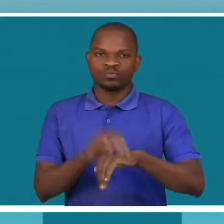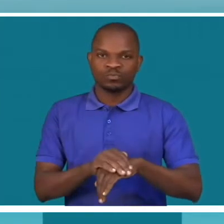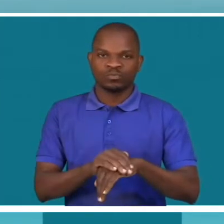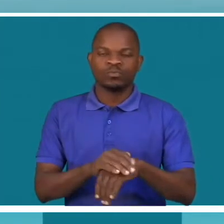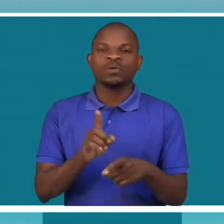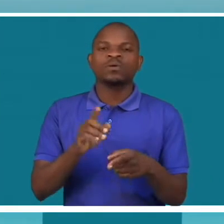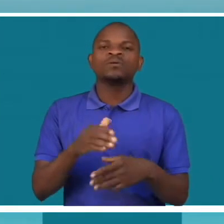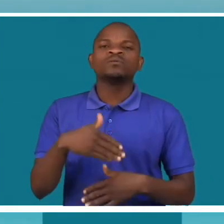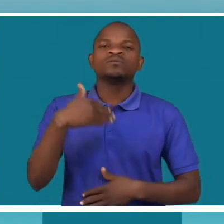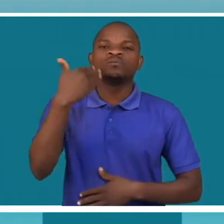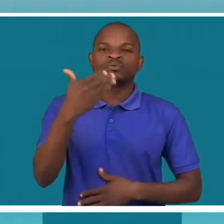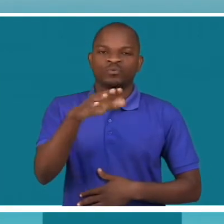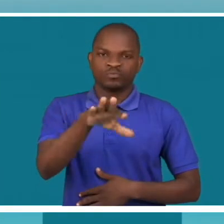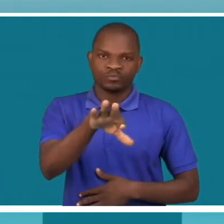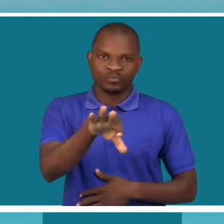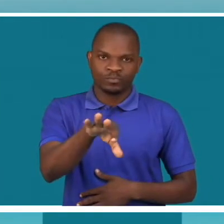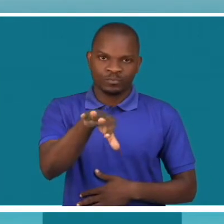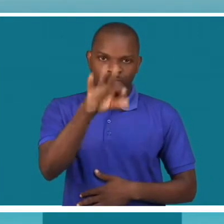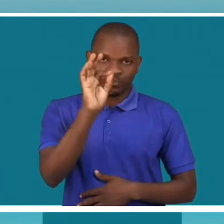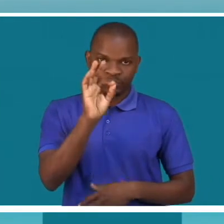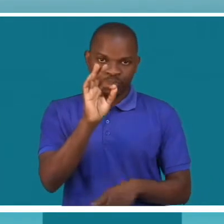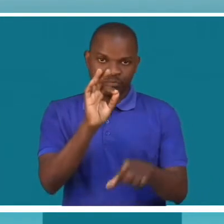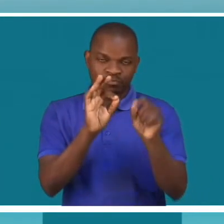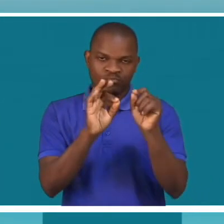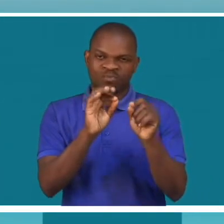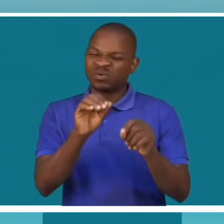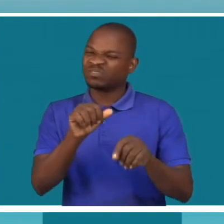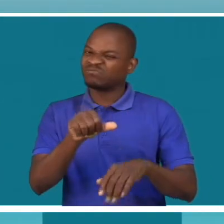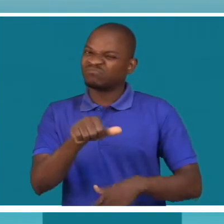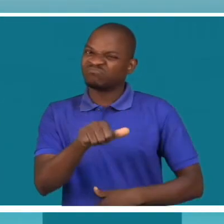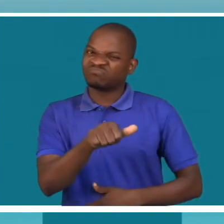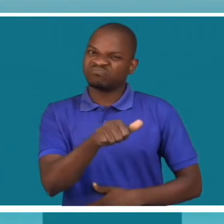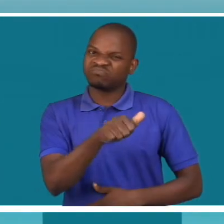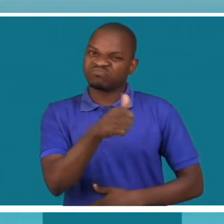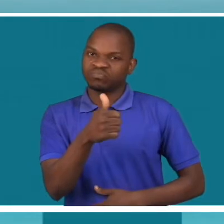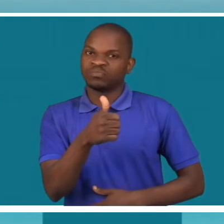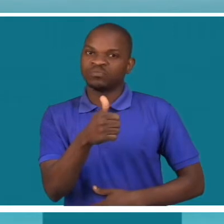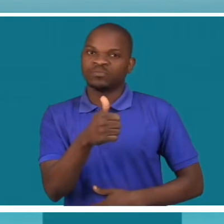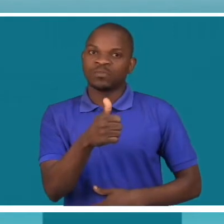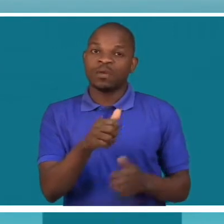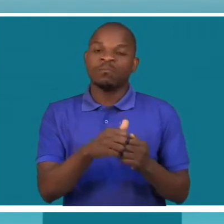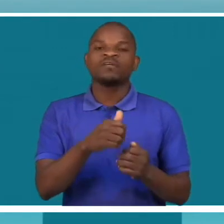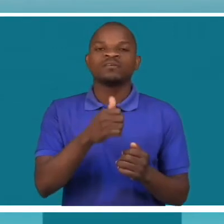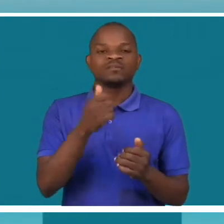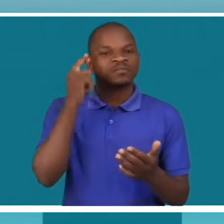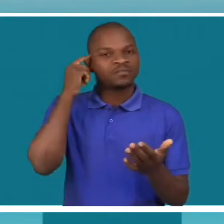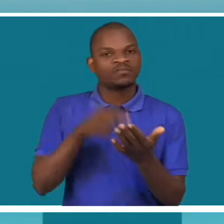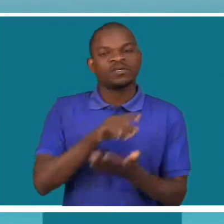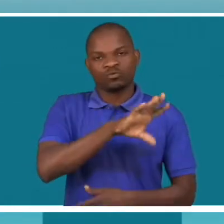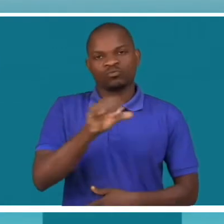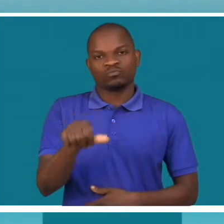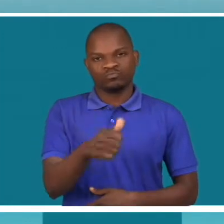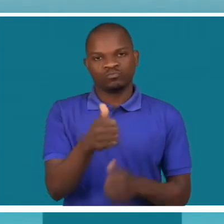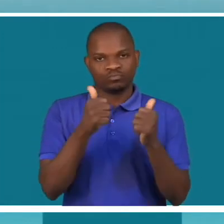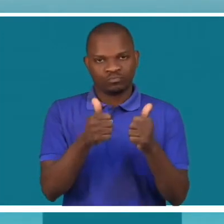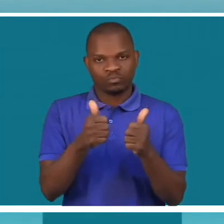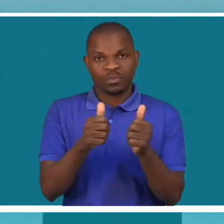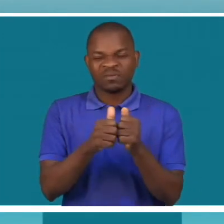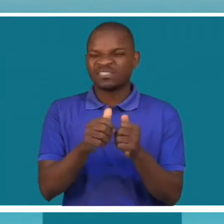Daqui são selecionados os melhores, no fim do dia são todos melhores, mas